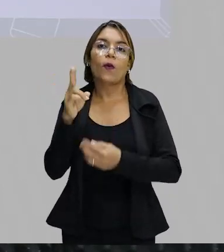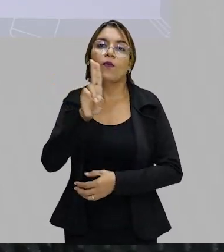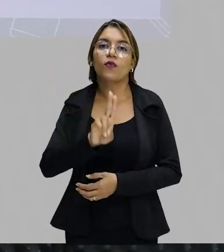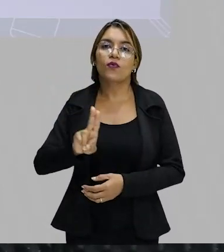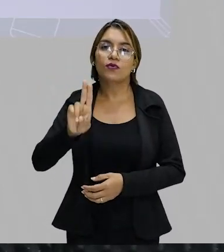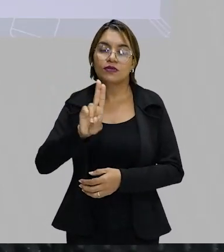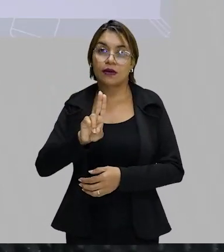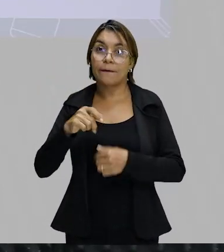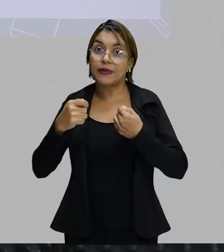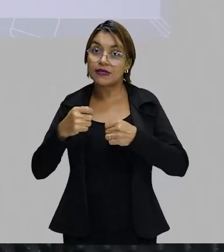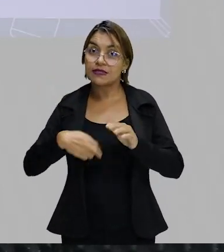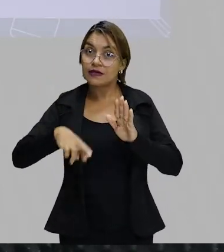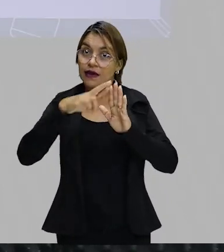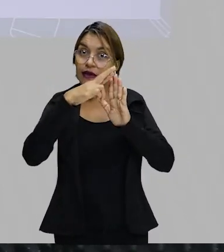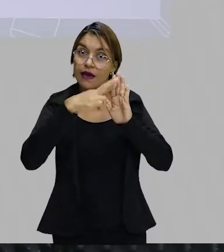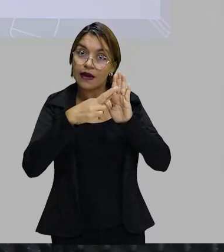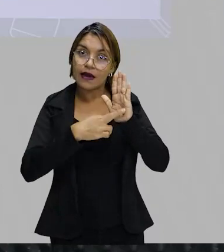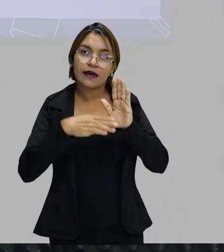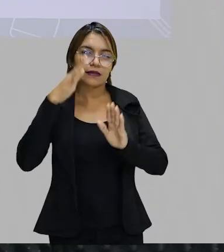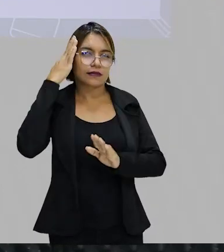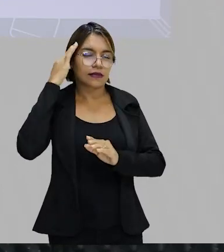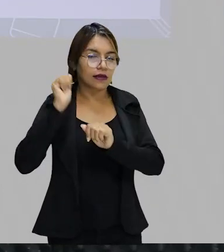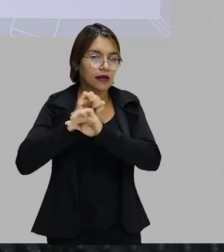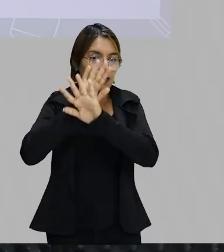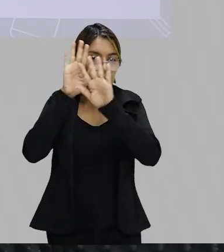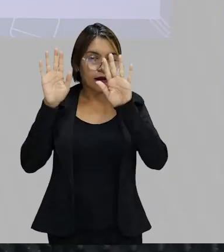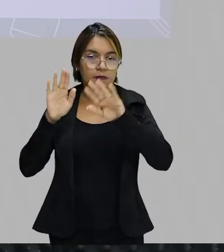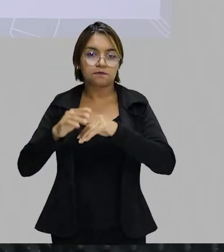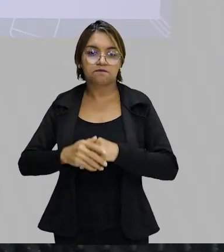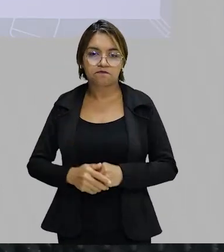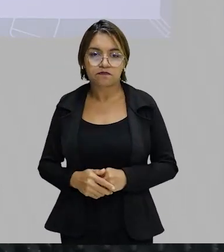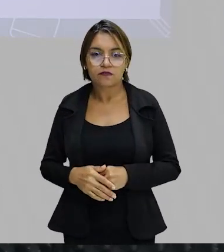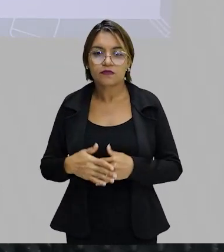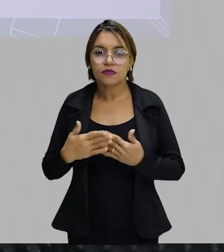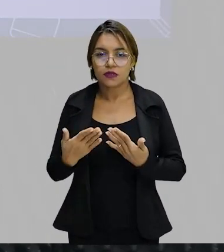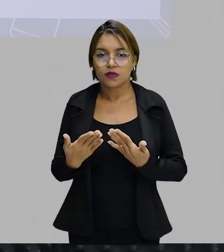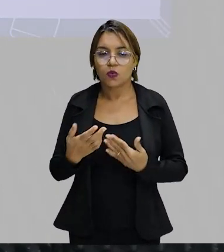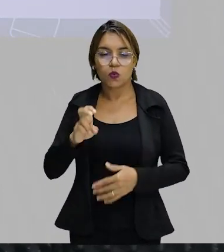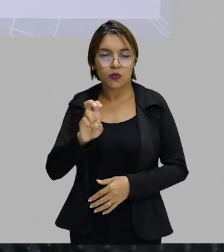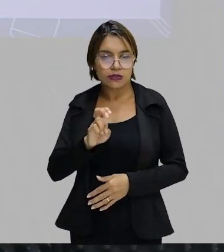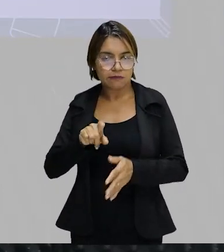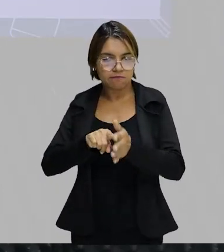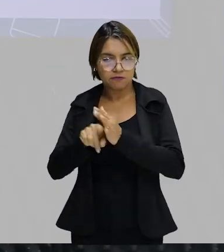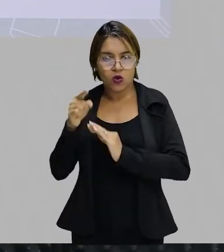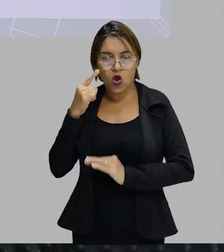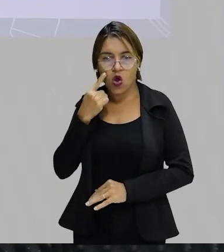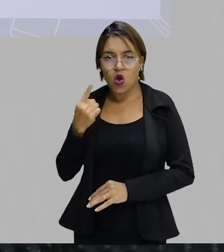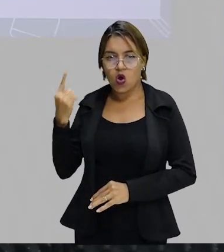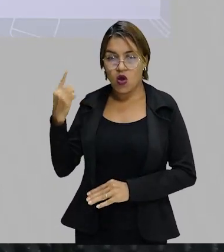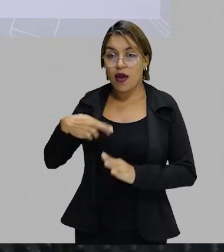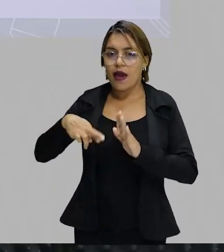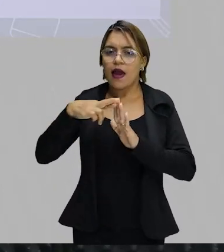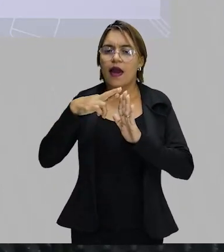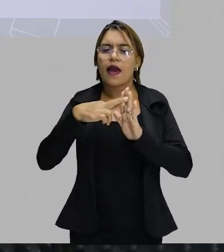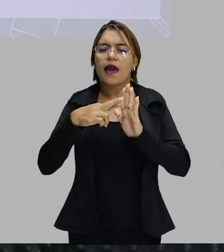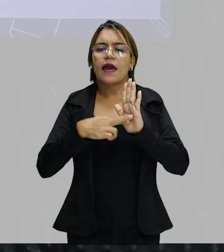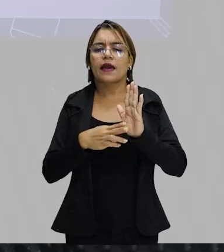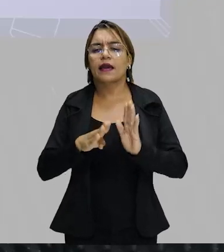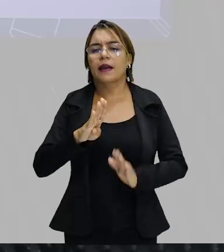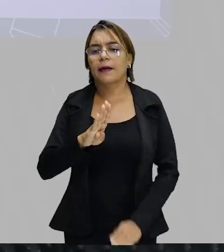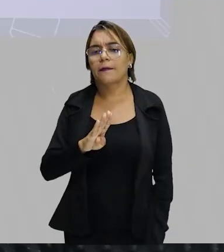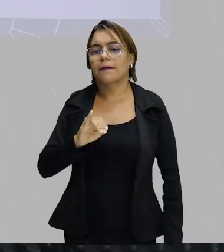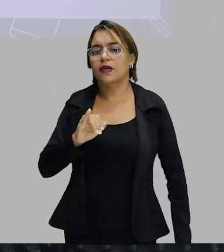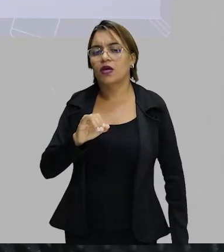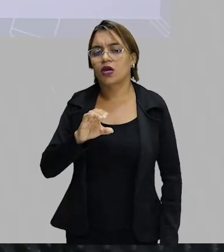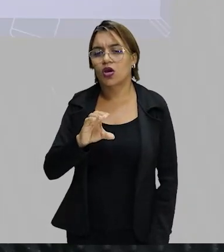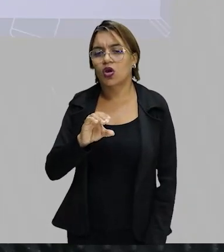ser importante, ok? Então veja só. Segundo o que sabemos, qual seria a regra da bicondicional? Tá?